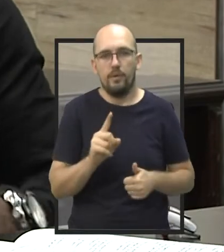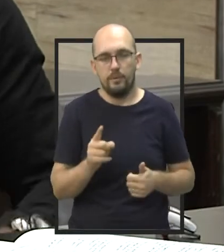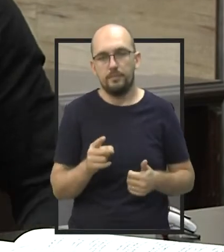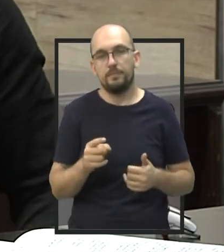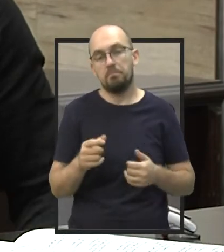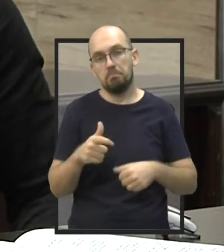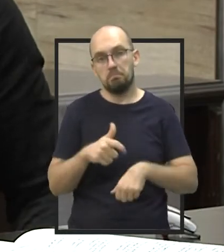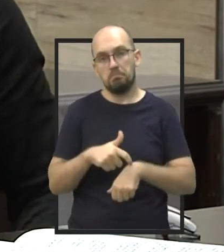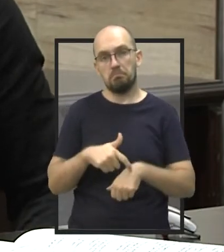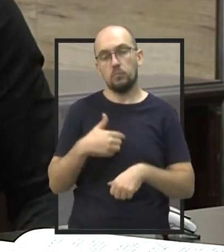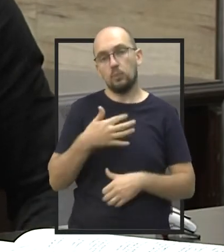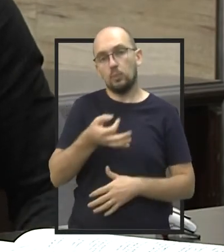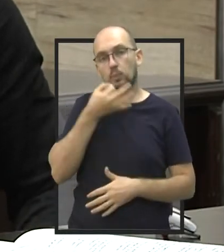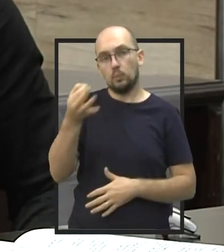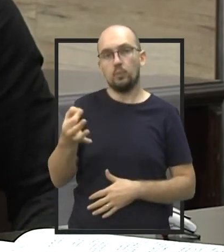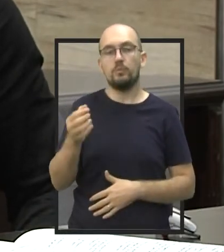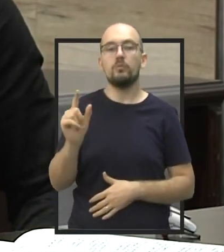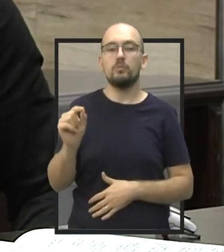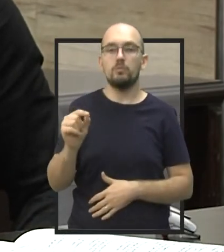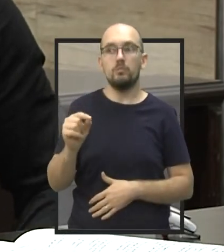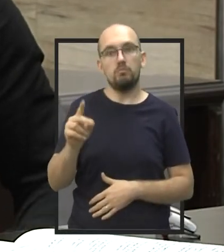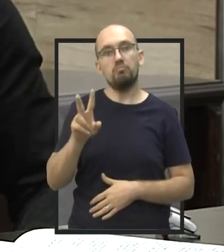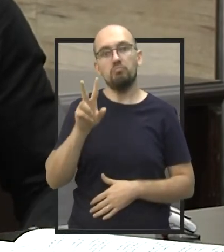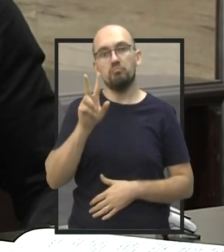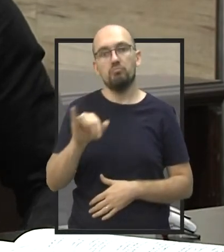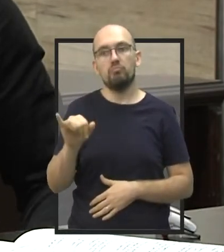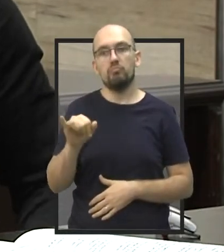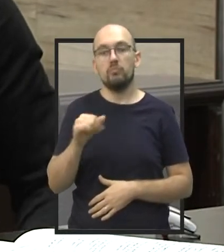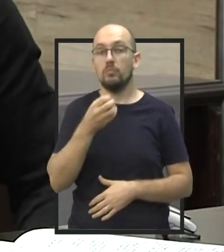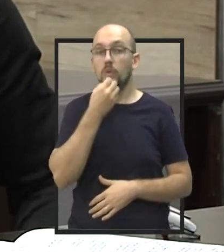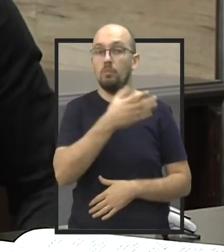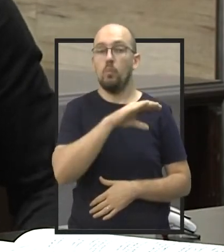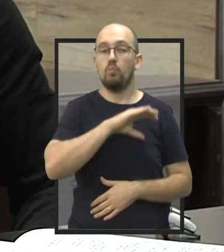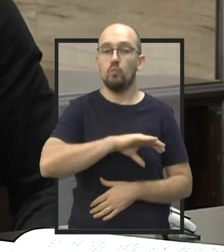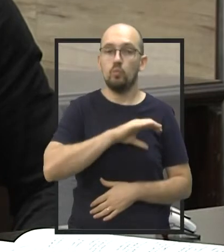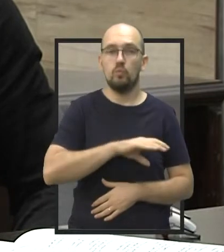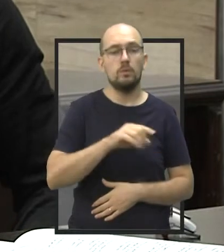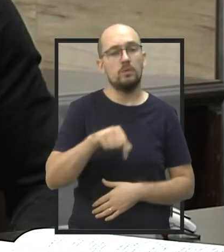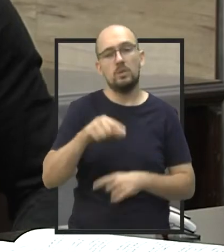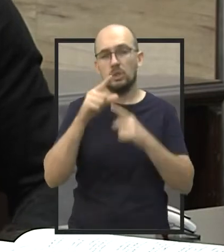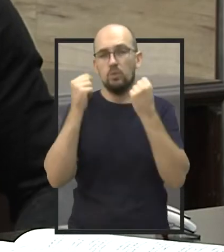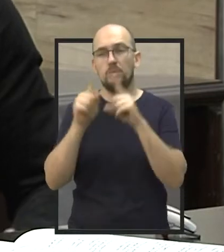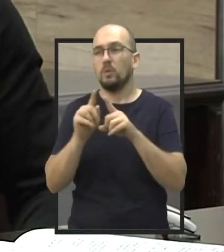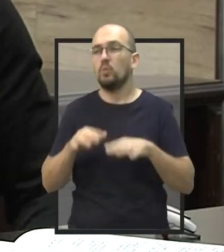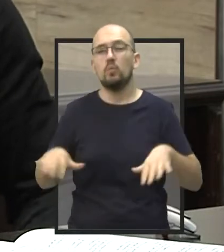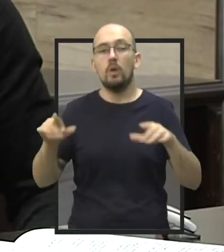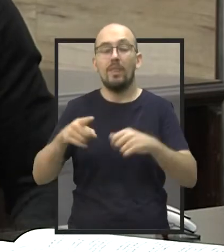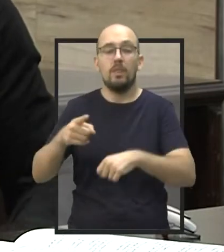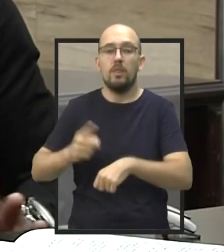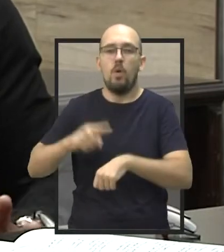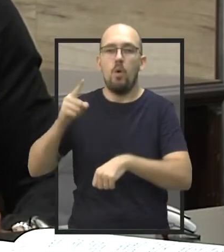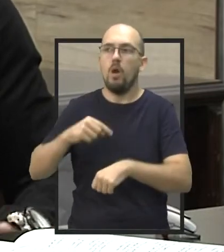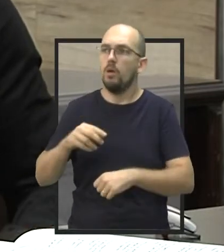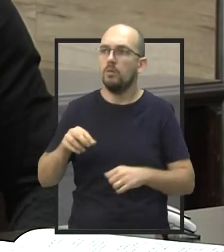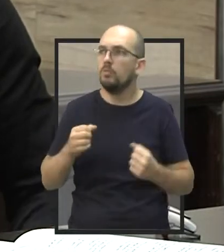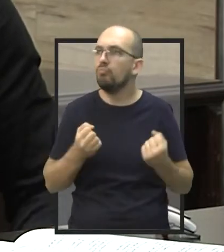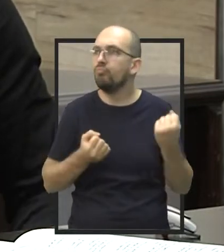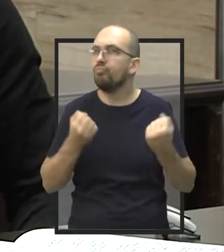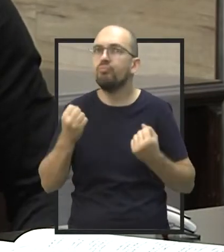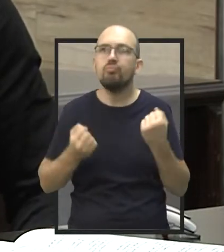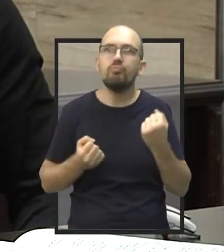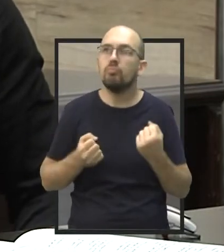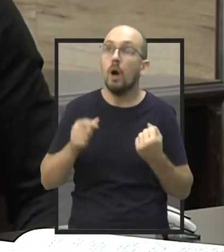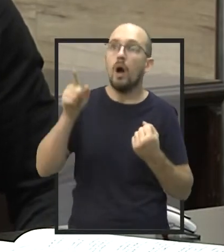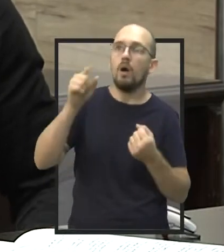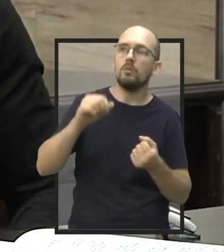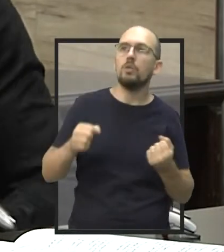essa sugestão, ela será de, não só para lá, como na cidade inteira, é troca momentânea. Subiu, está